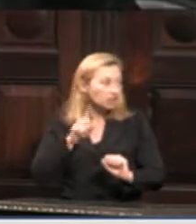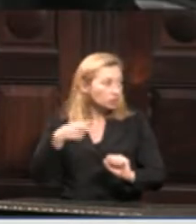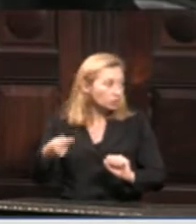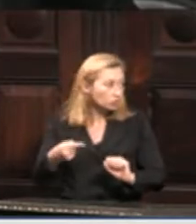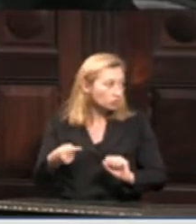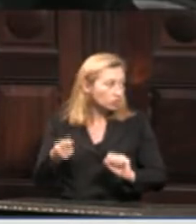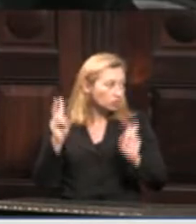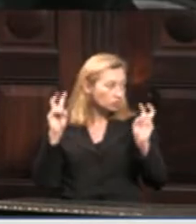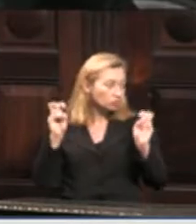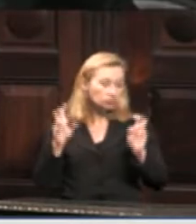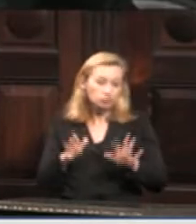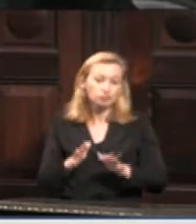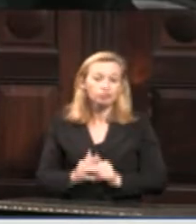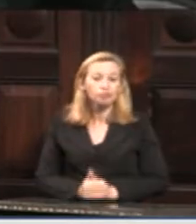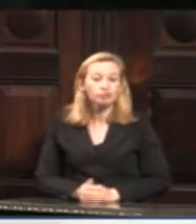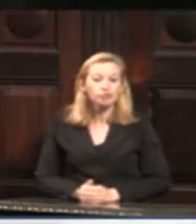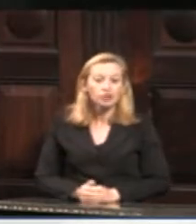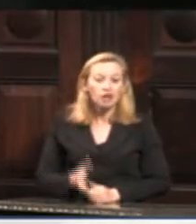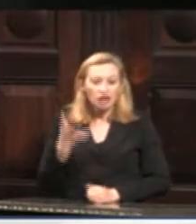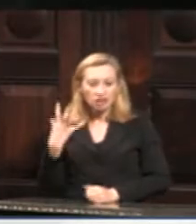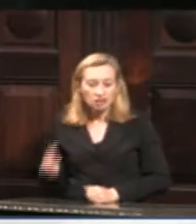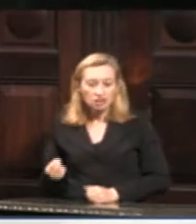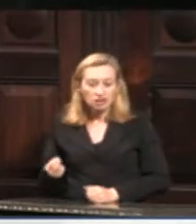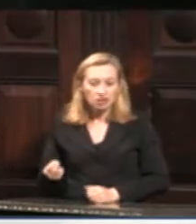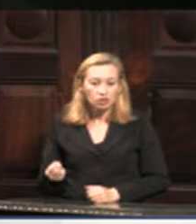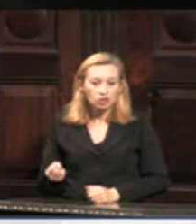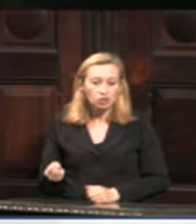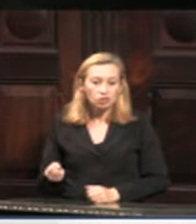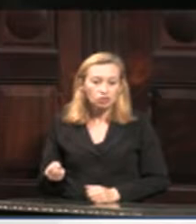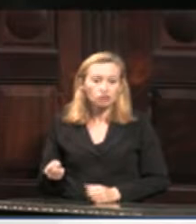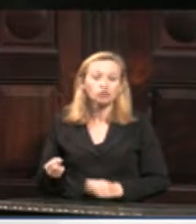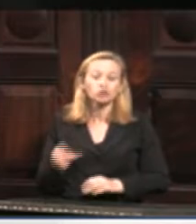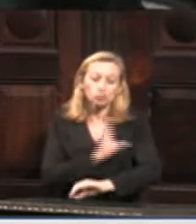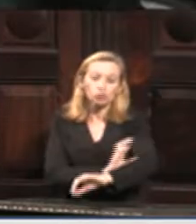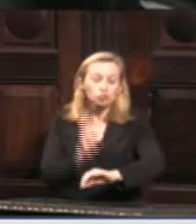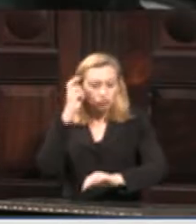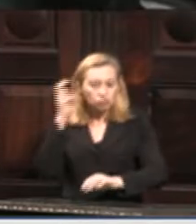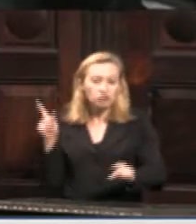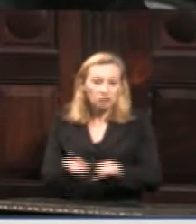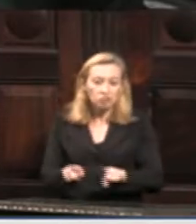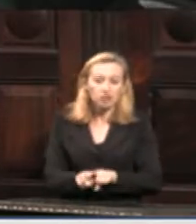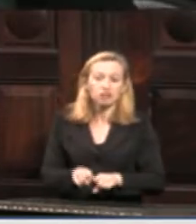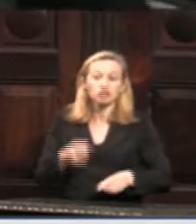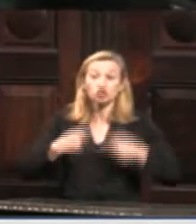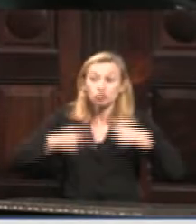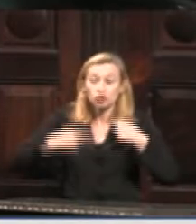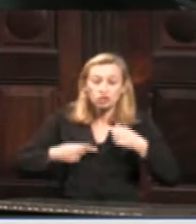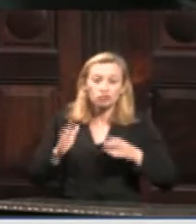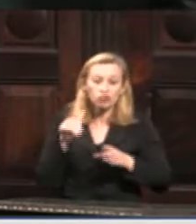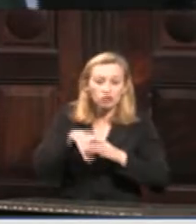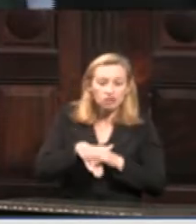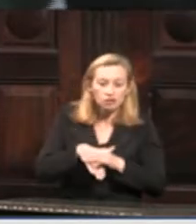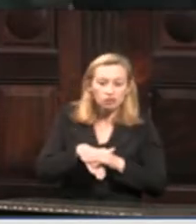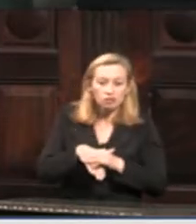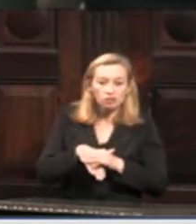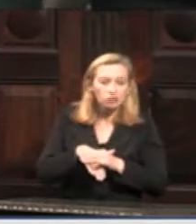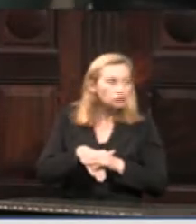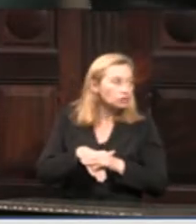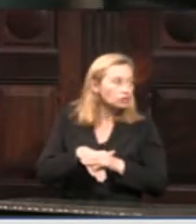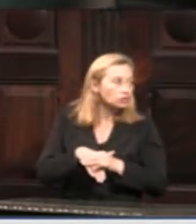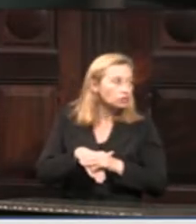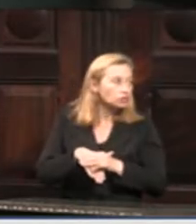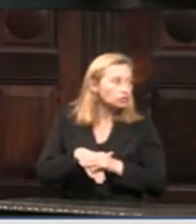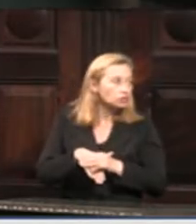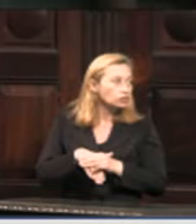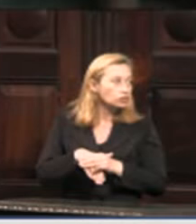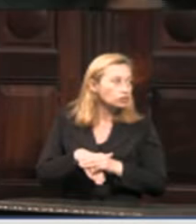educação, deputado Valdec Carneiro. Favorável nos termos do parecer da Comissão de Cultura. Com os pareceres emitidos em discussão, em votação, parecer da